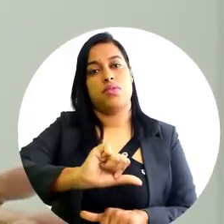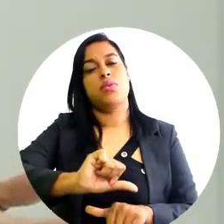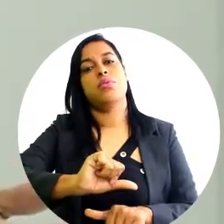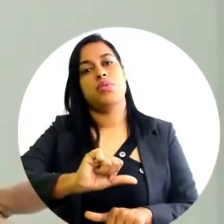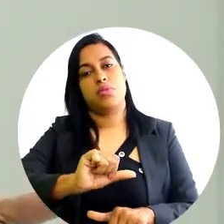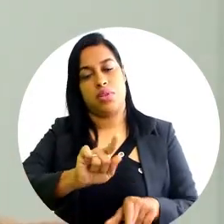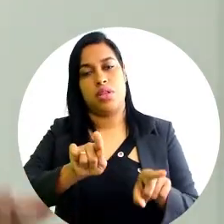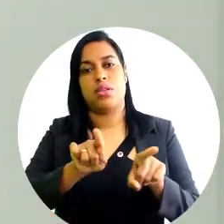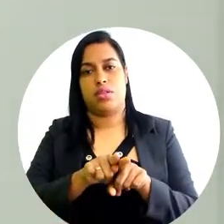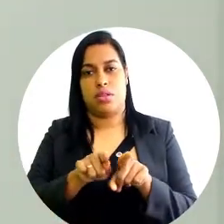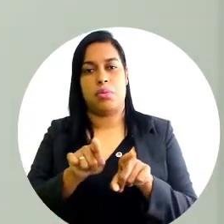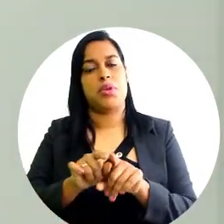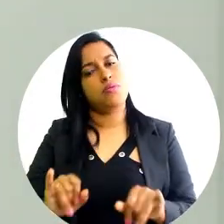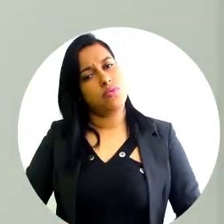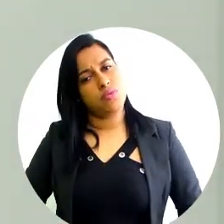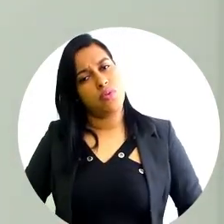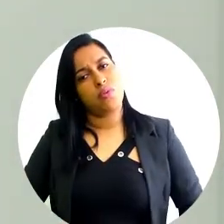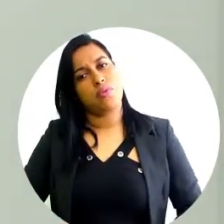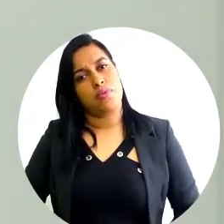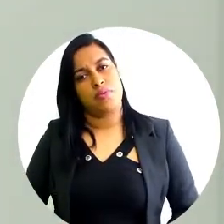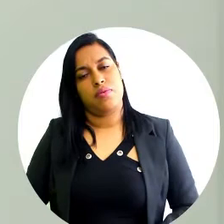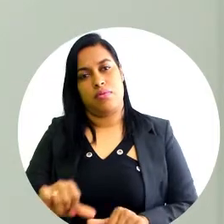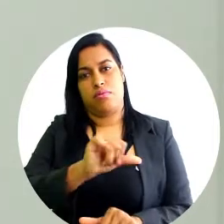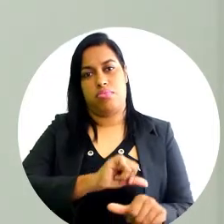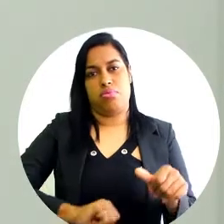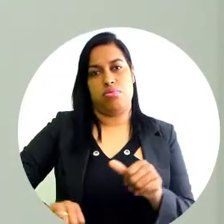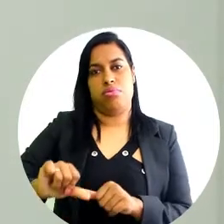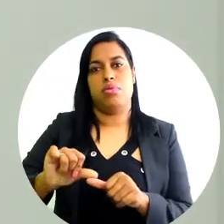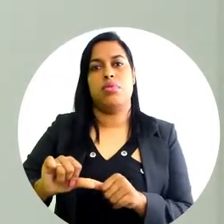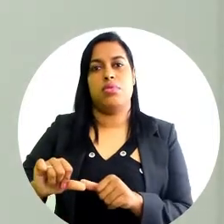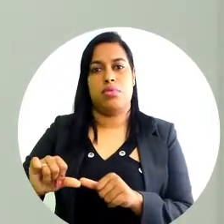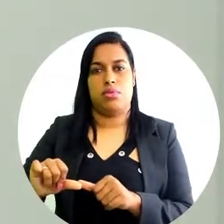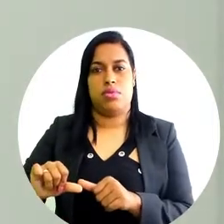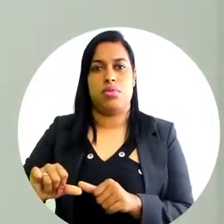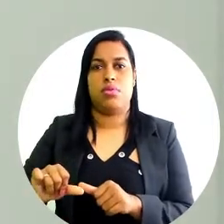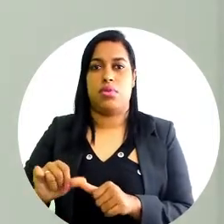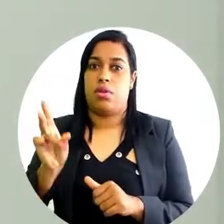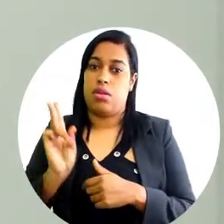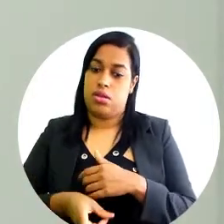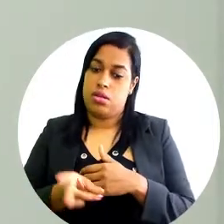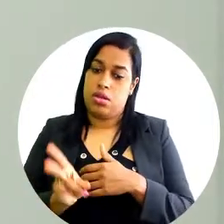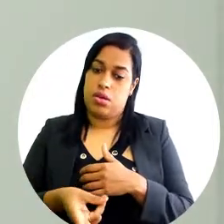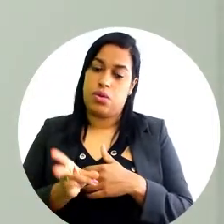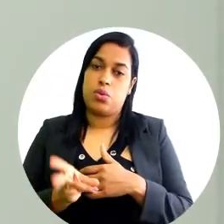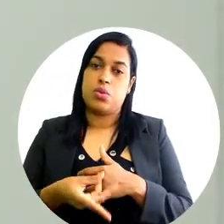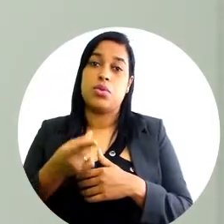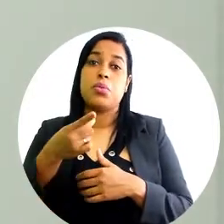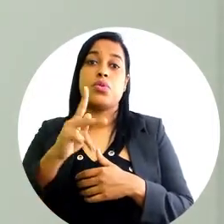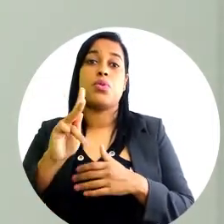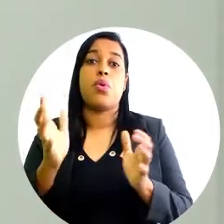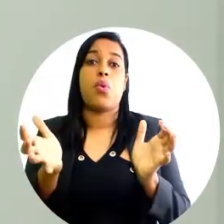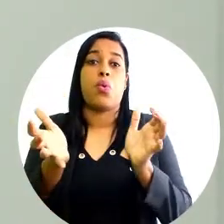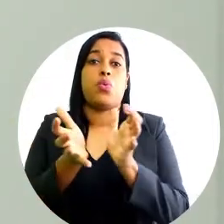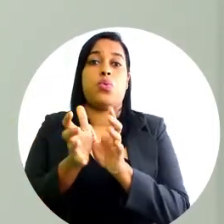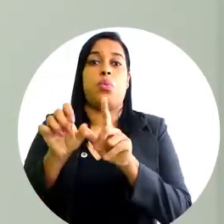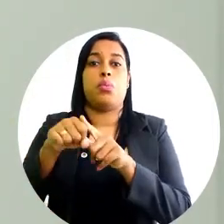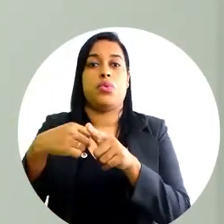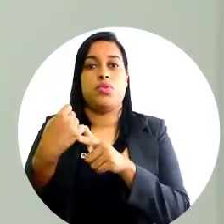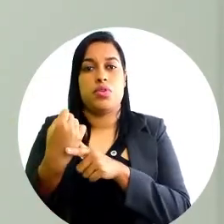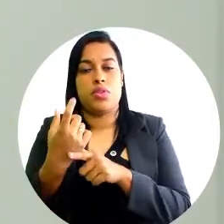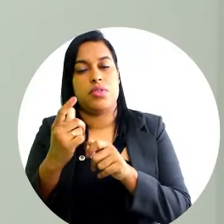as transformações, ele também sofre transformações, não só daquilo que ele executa, mas do que o seu